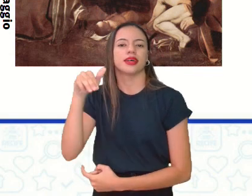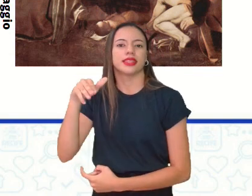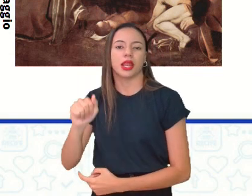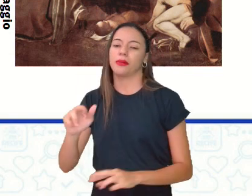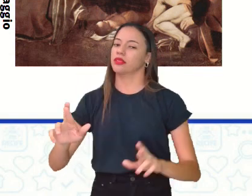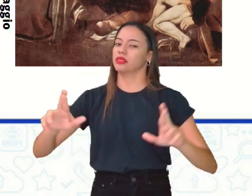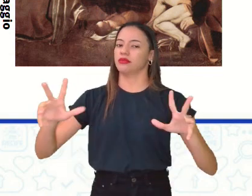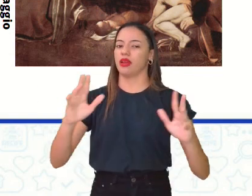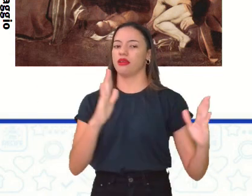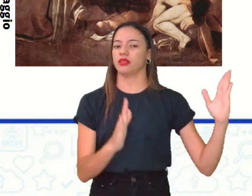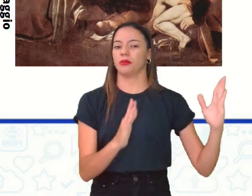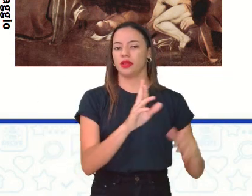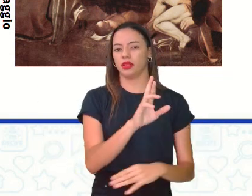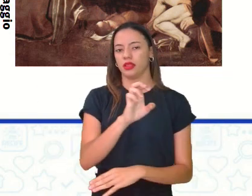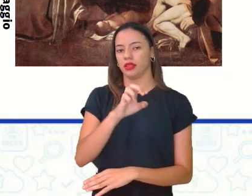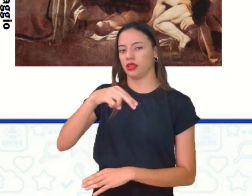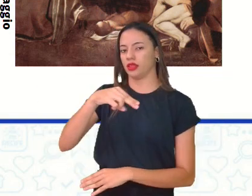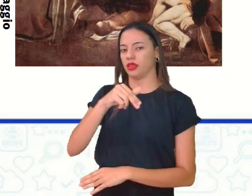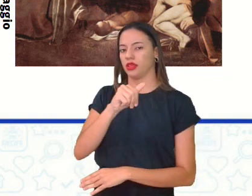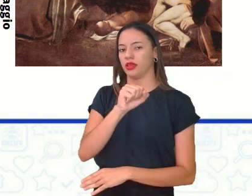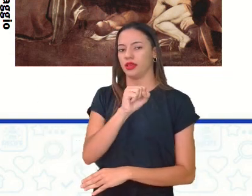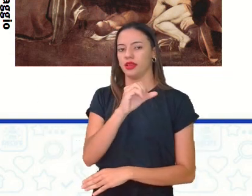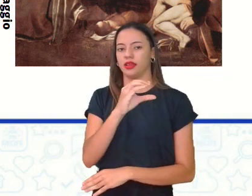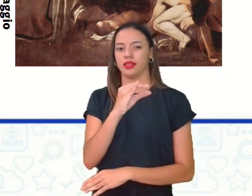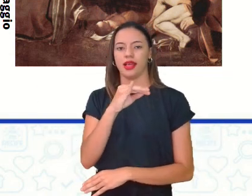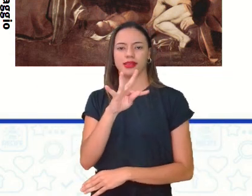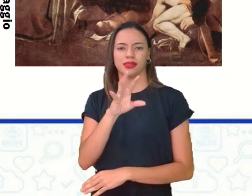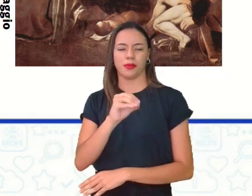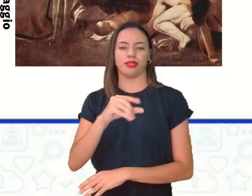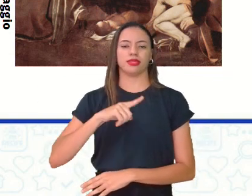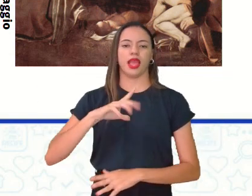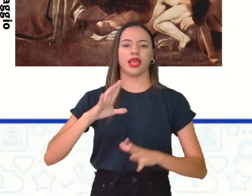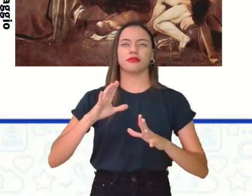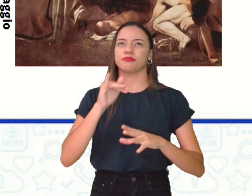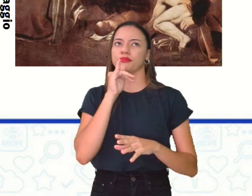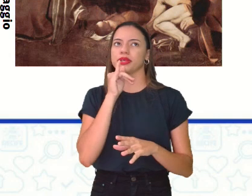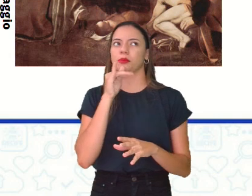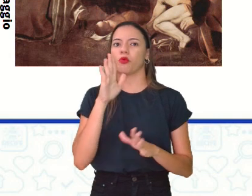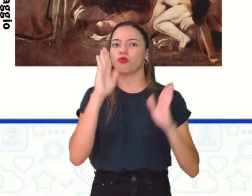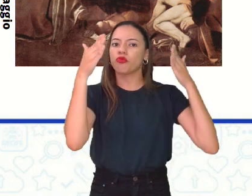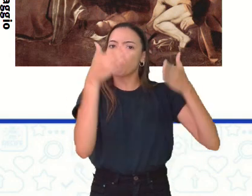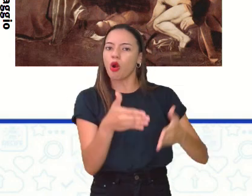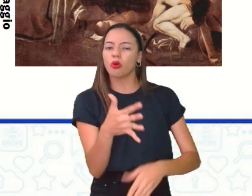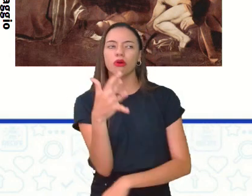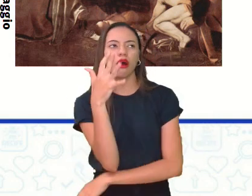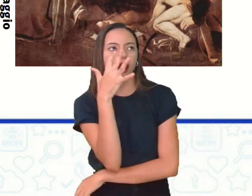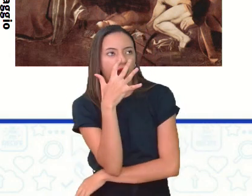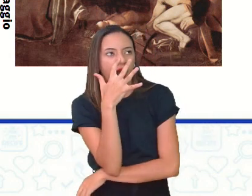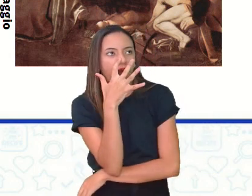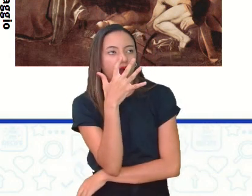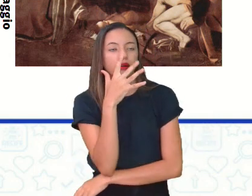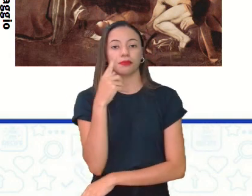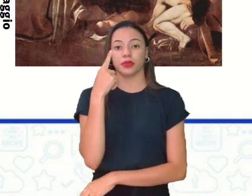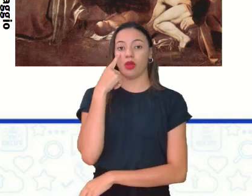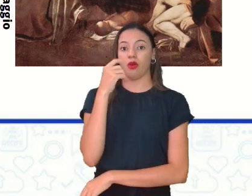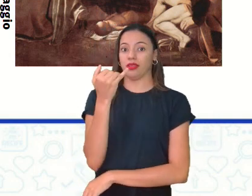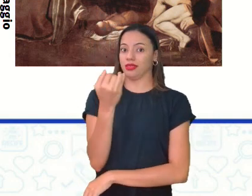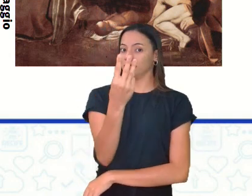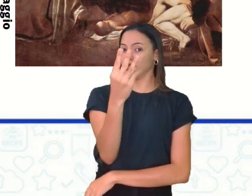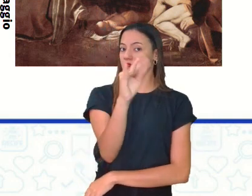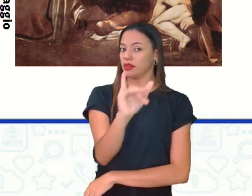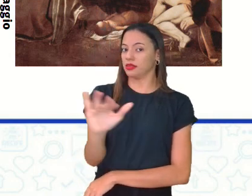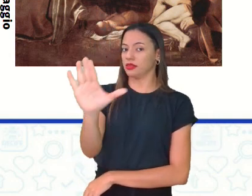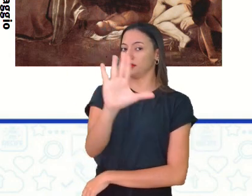mesmo, clássico, mais clássico, onde há uma postura mais contemplativa das figuras. Vocês estão vendo aí, né, 3 imagens,